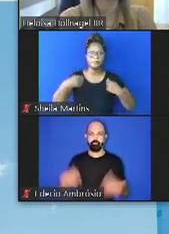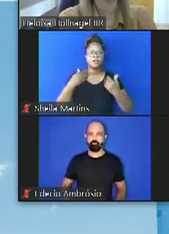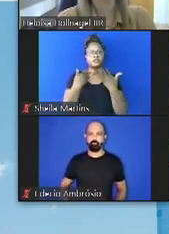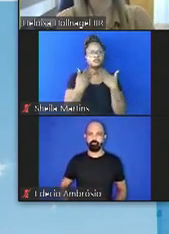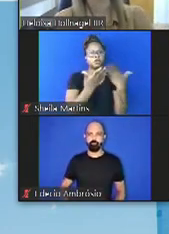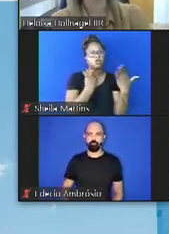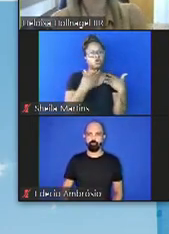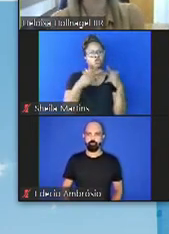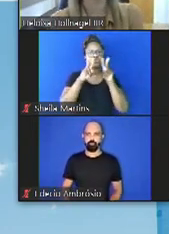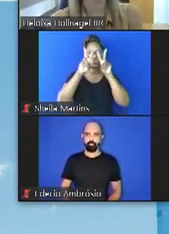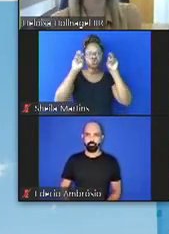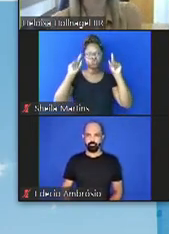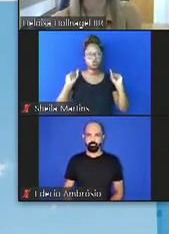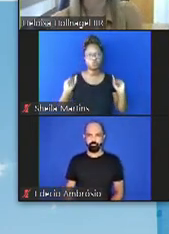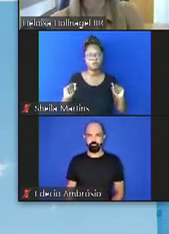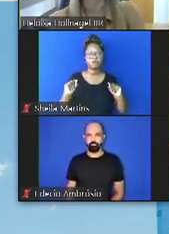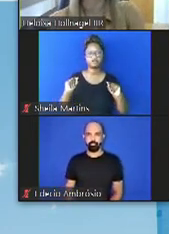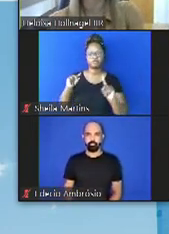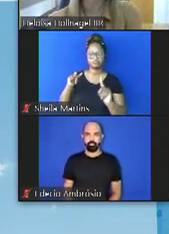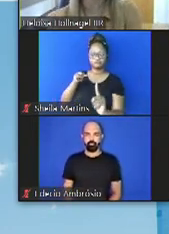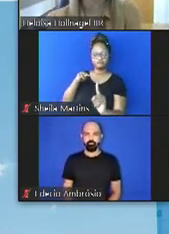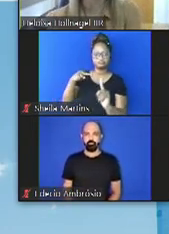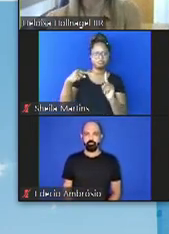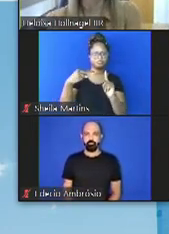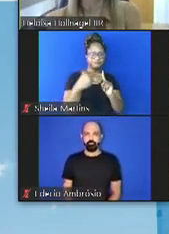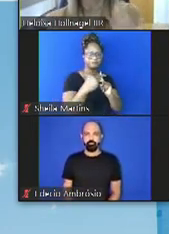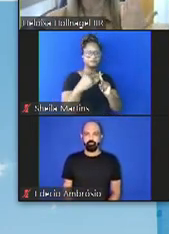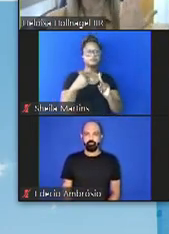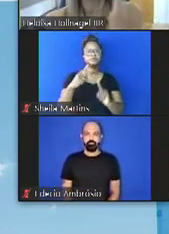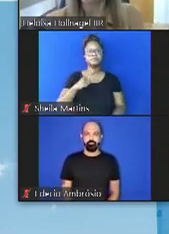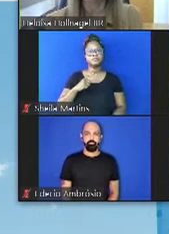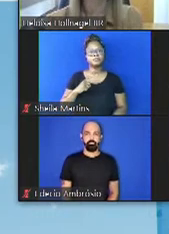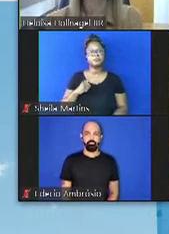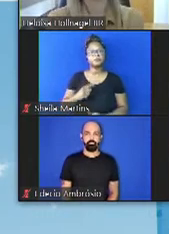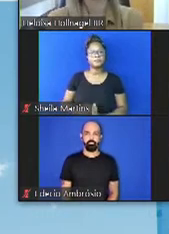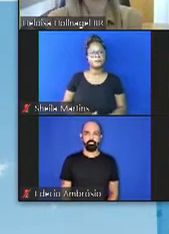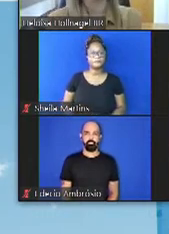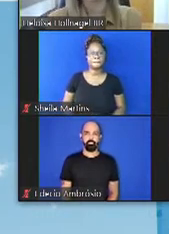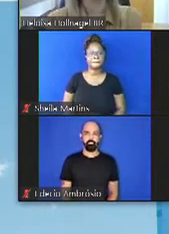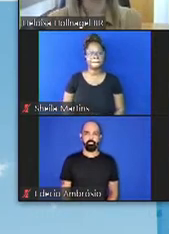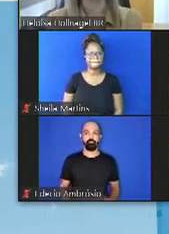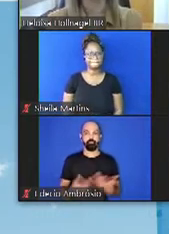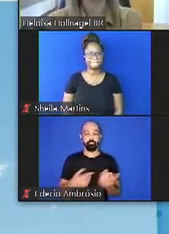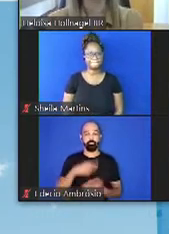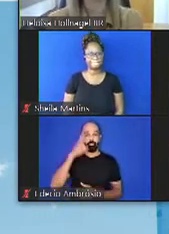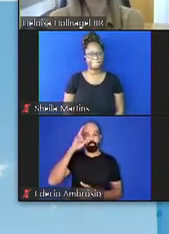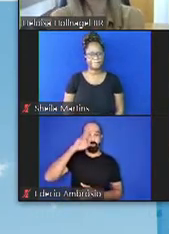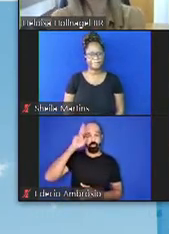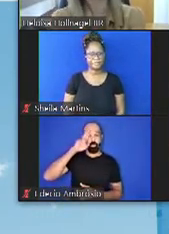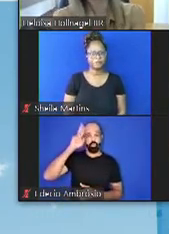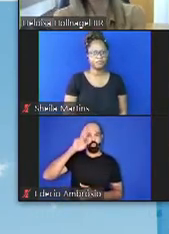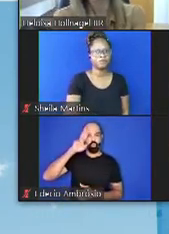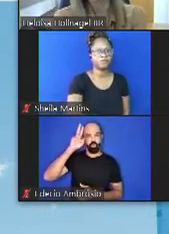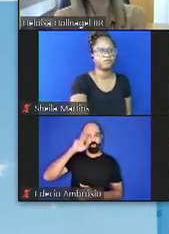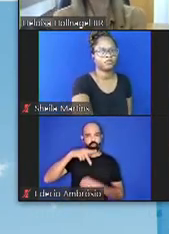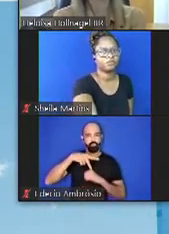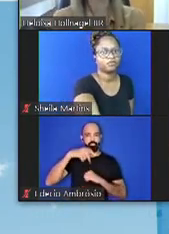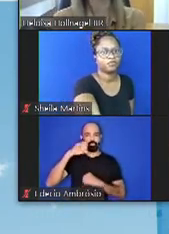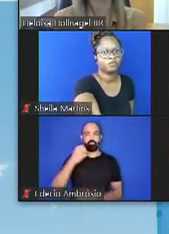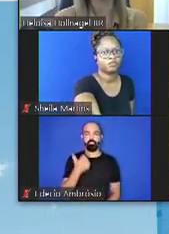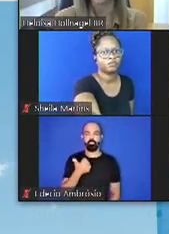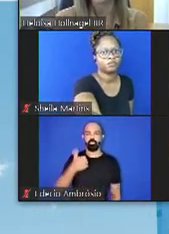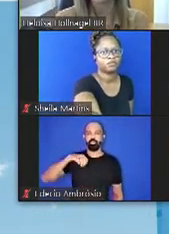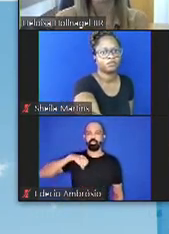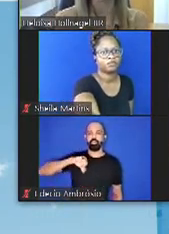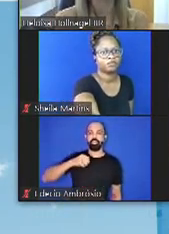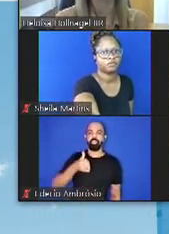os aspectos relacionados à nossa história da pós-graduação. Então, em 1965,